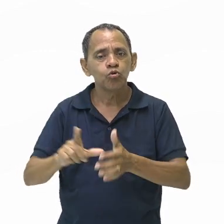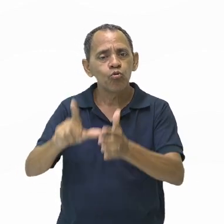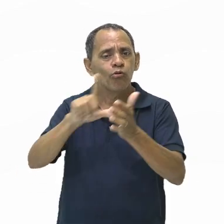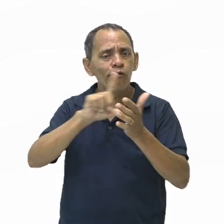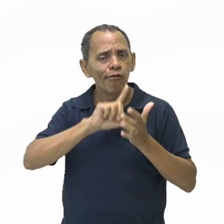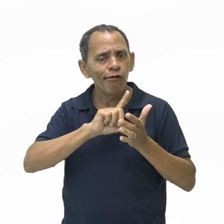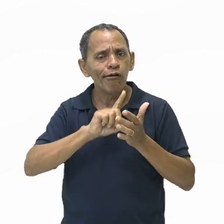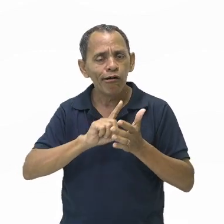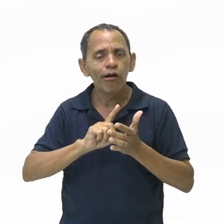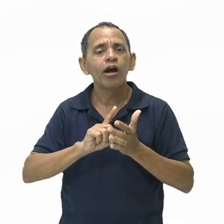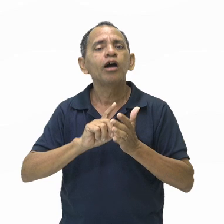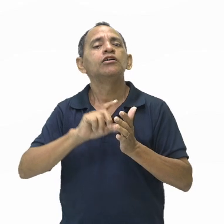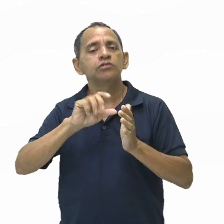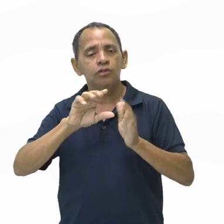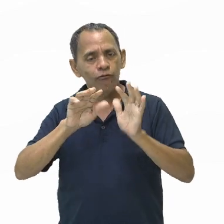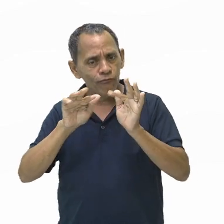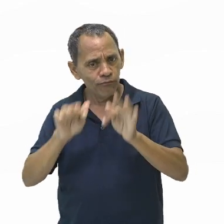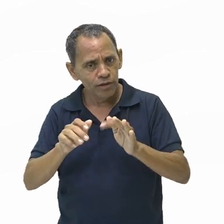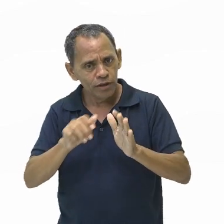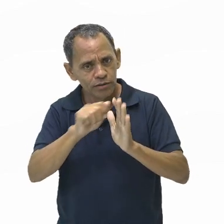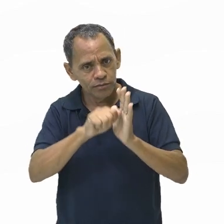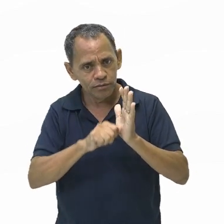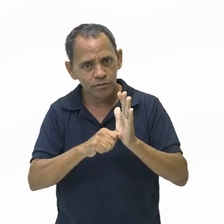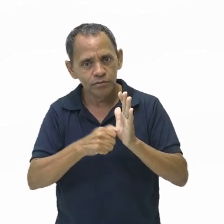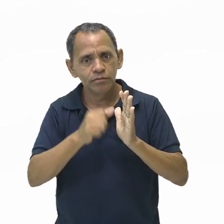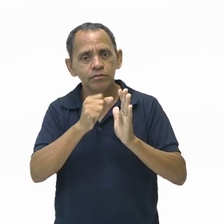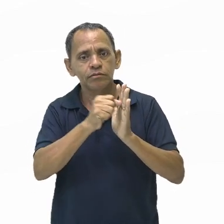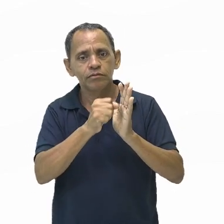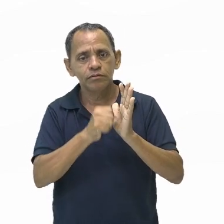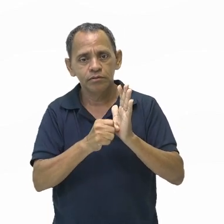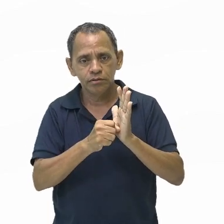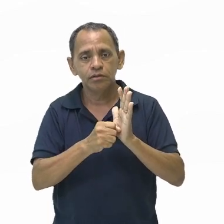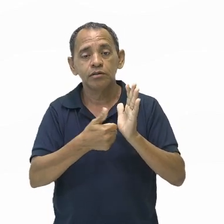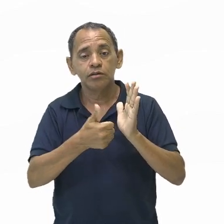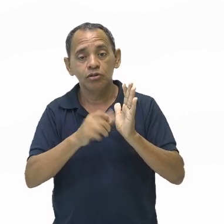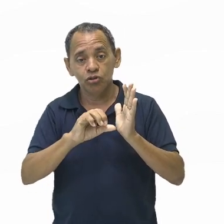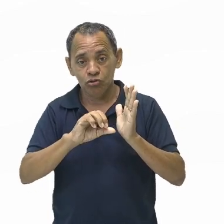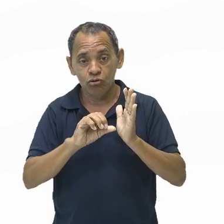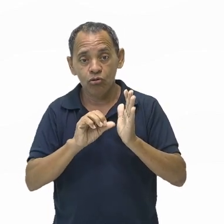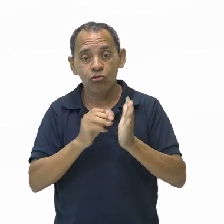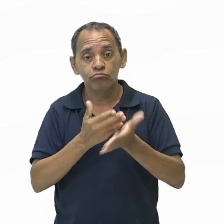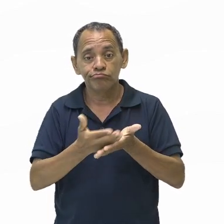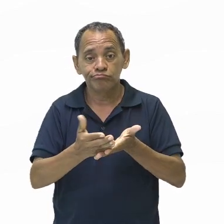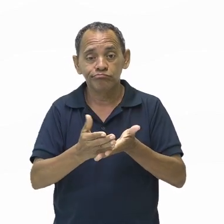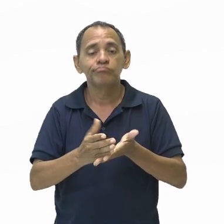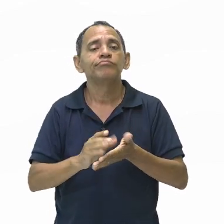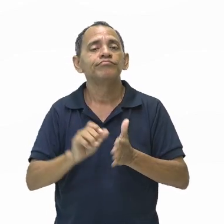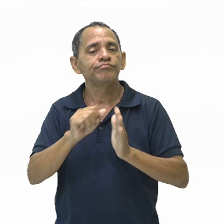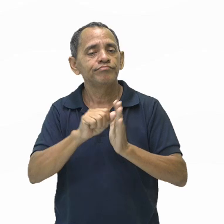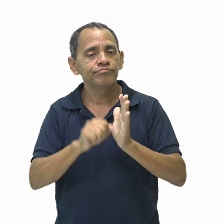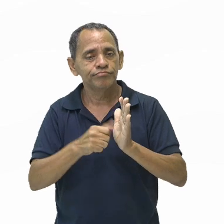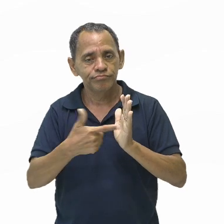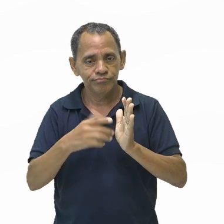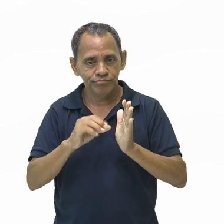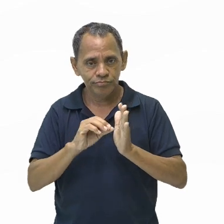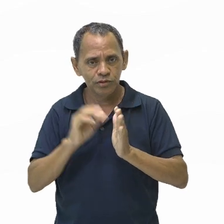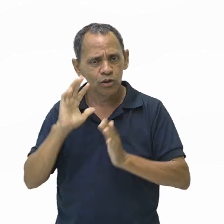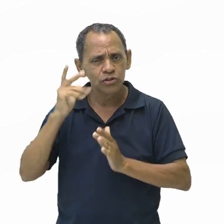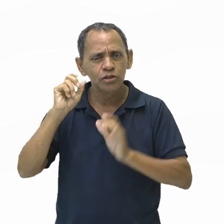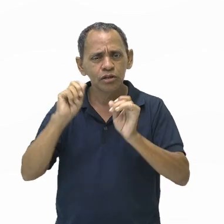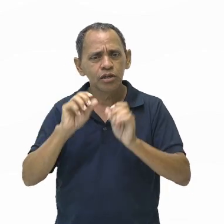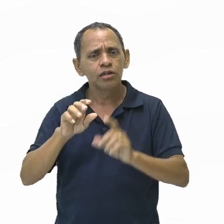século XIX, início do século XX, e o que acontecia ali na sociedade. Vamos verificar aqui o